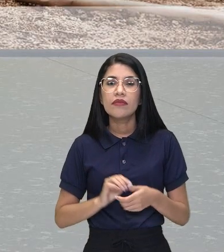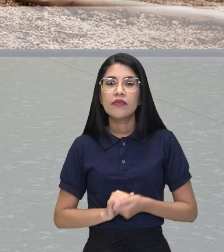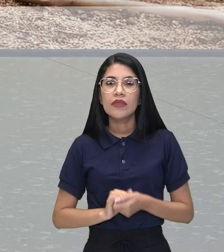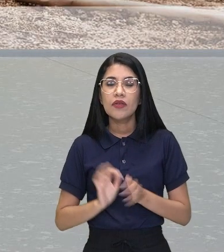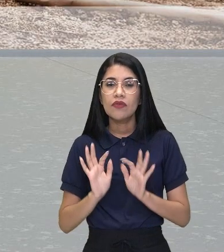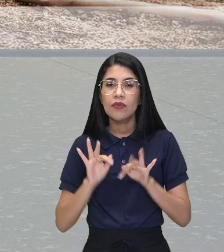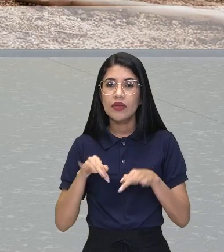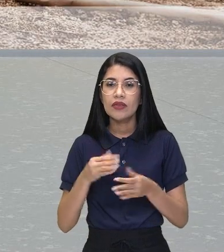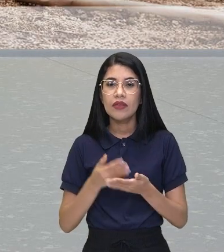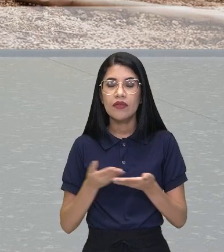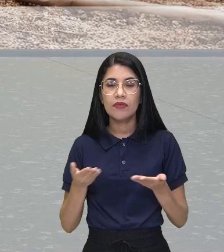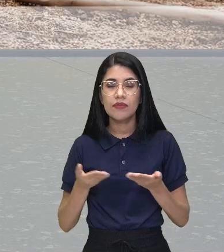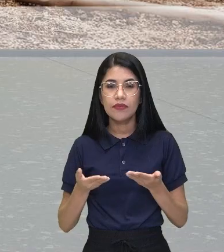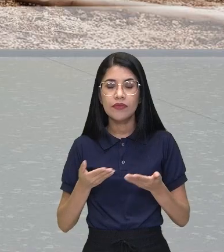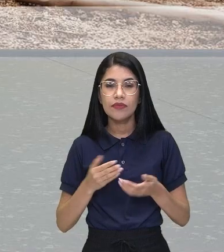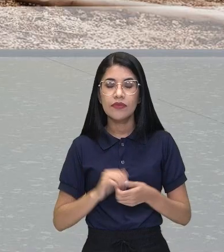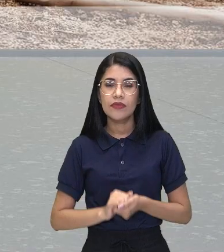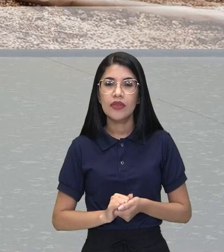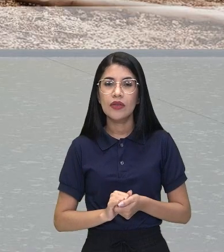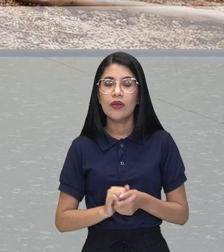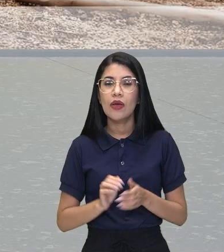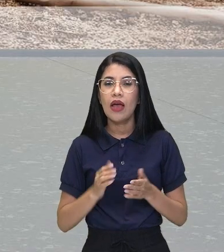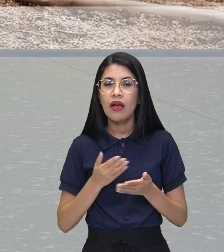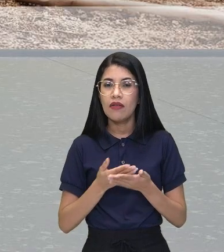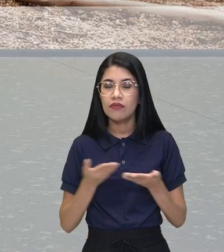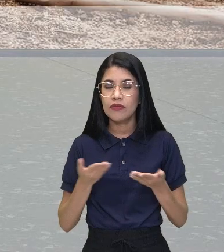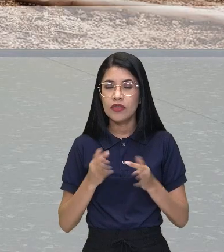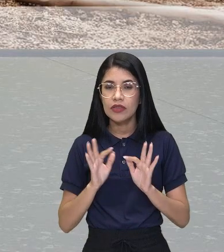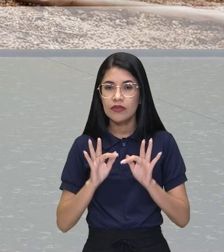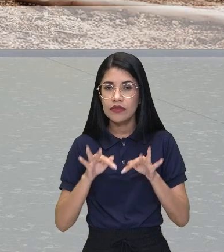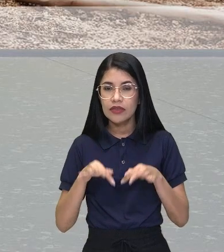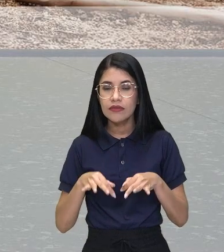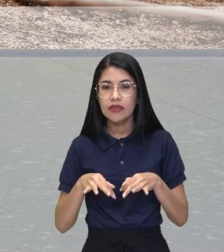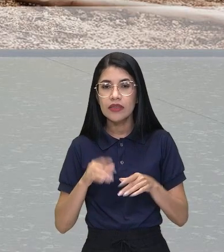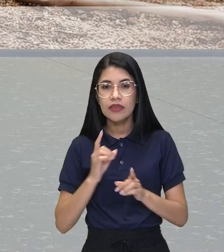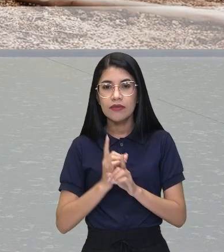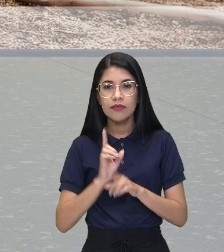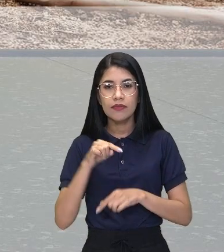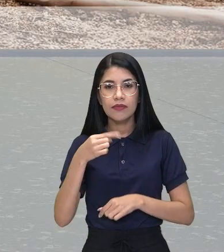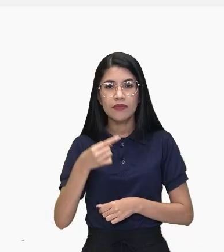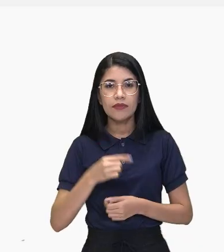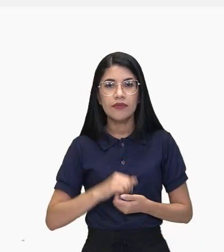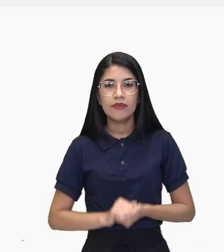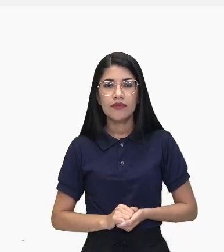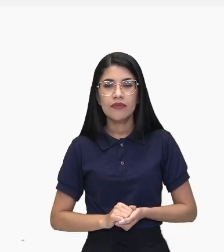E a gente vai finalizando por aqui, então, esse momento, né, essa aula. E até a próxima.